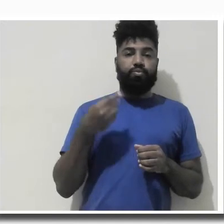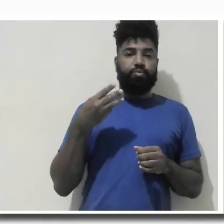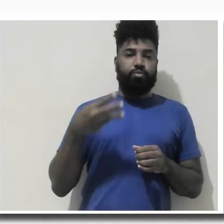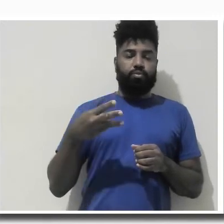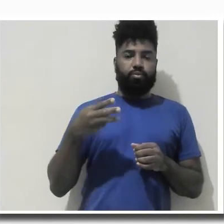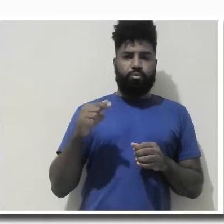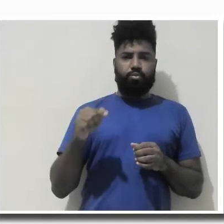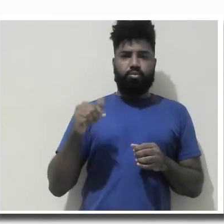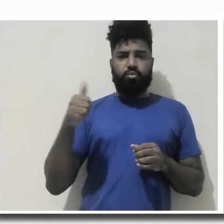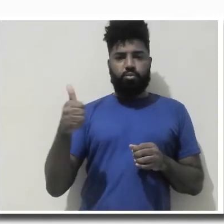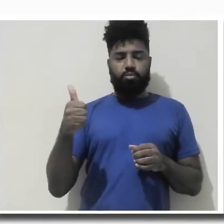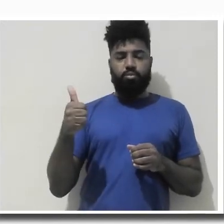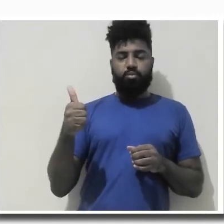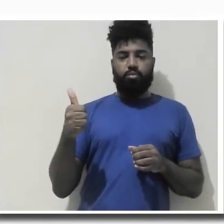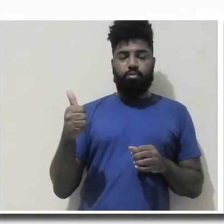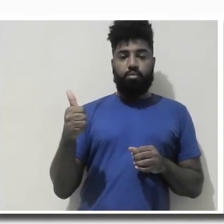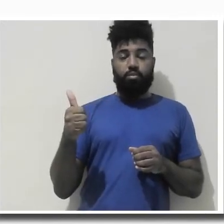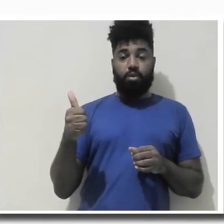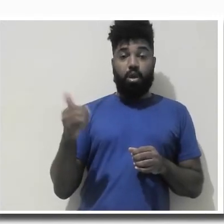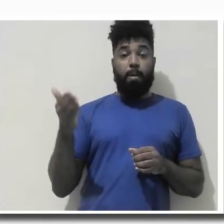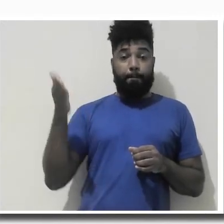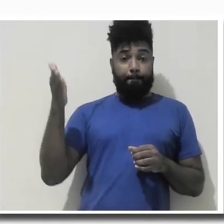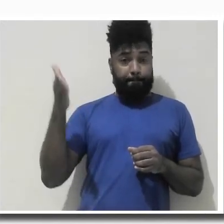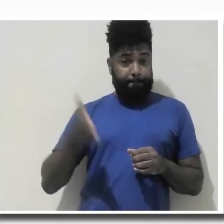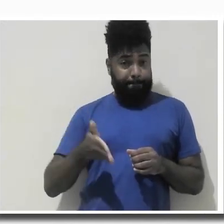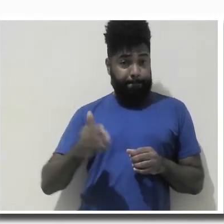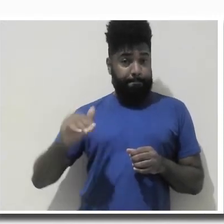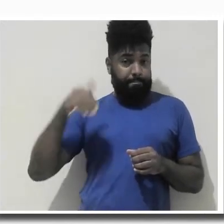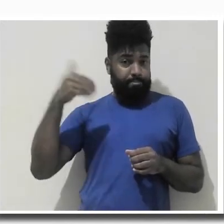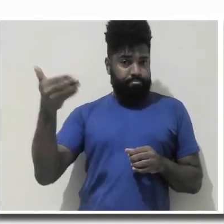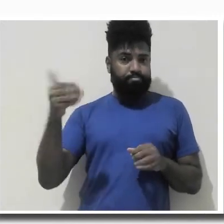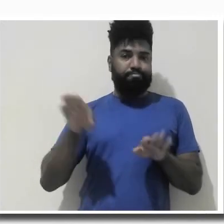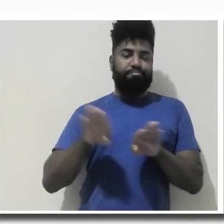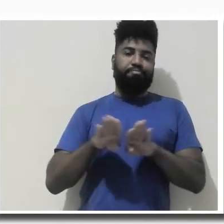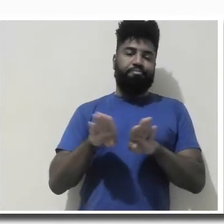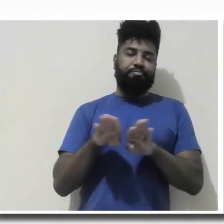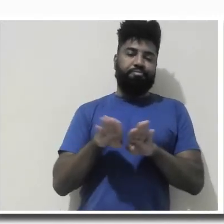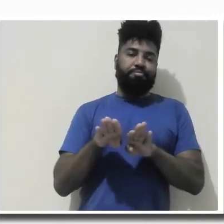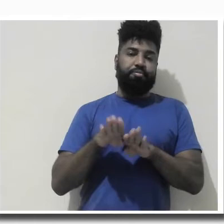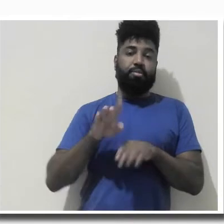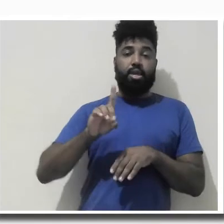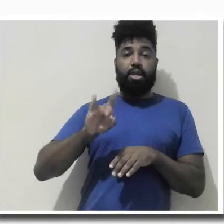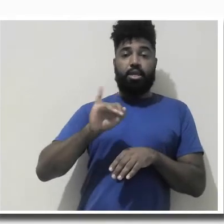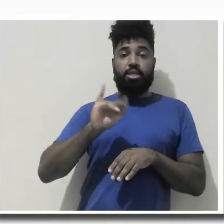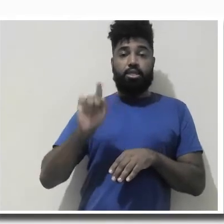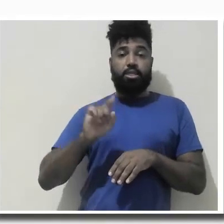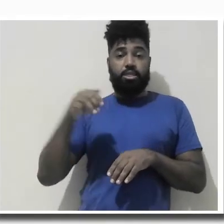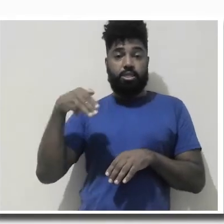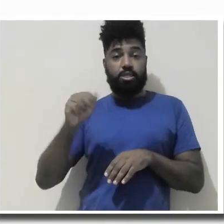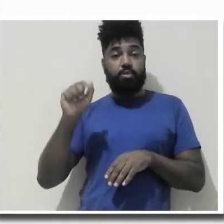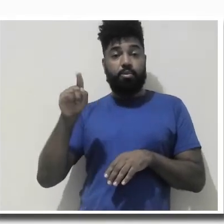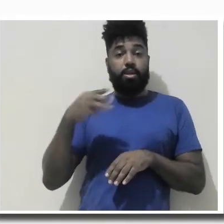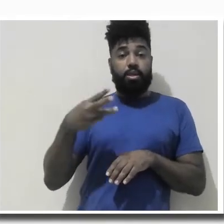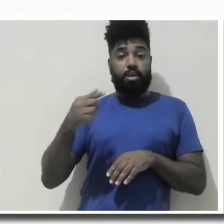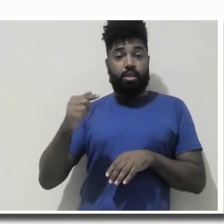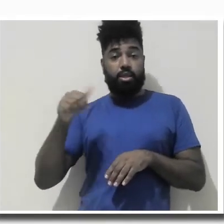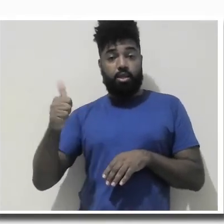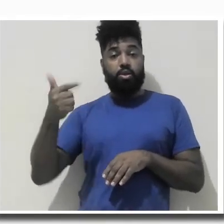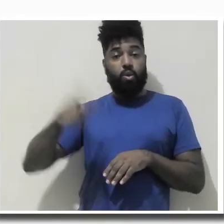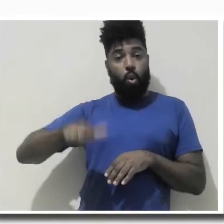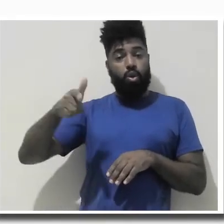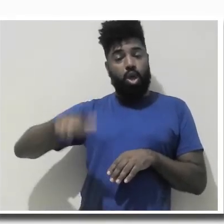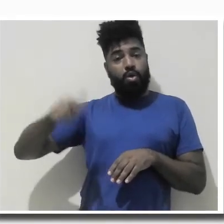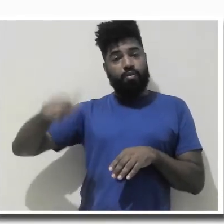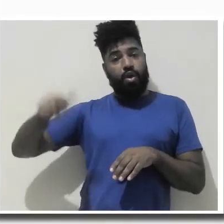1,371, colocar uma barra superior. Então eu tenho uma dízima periódica onde o 371 repete infinitas vezes.